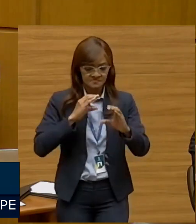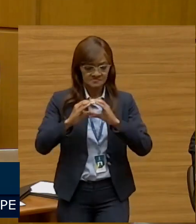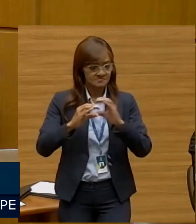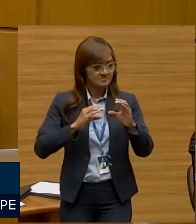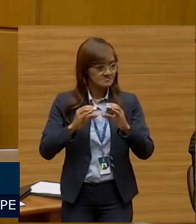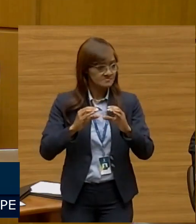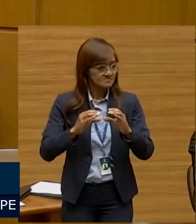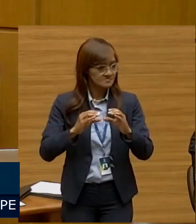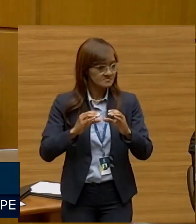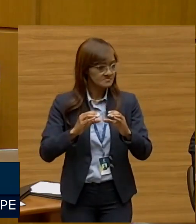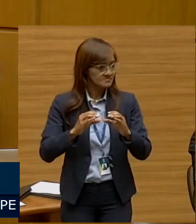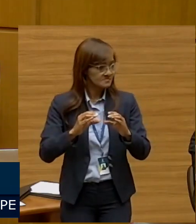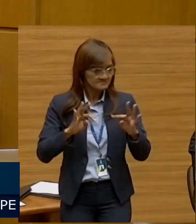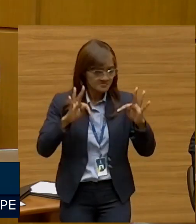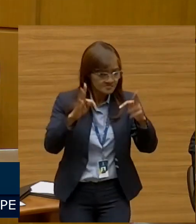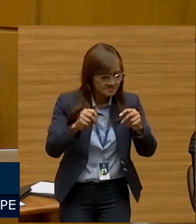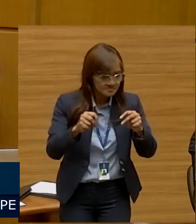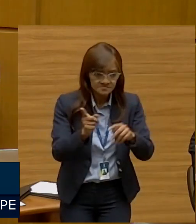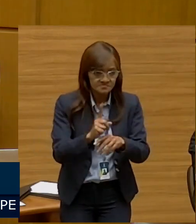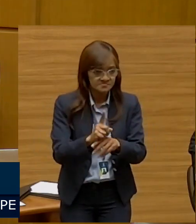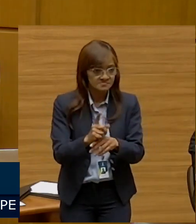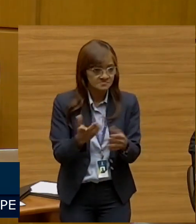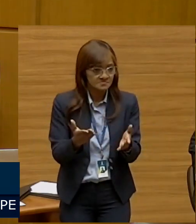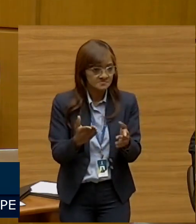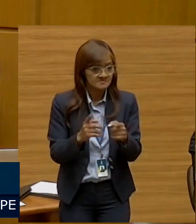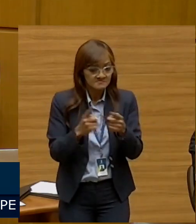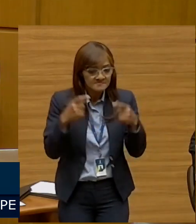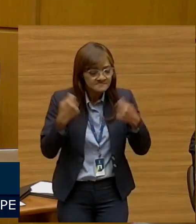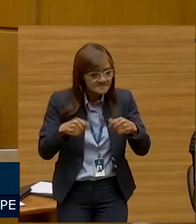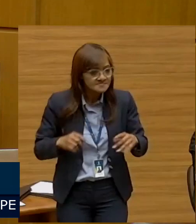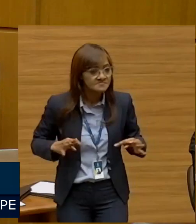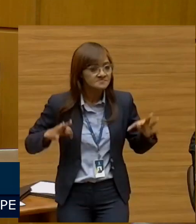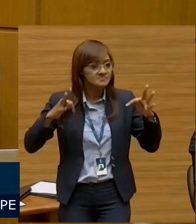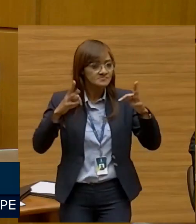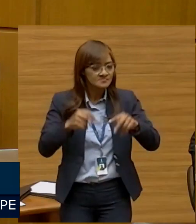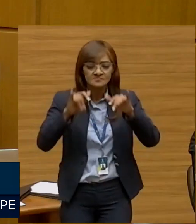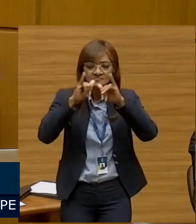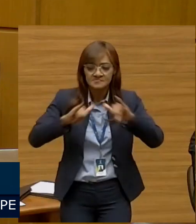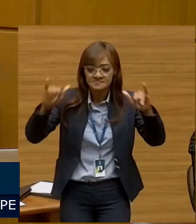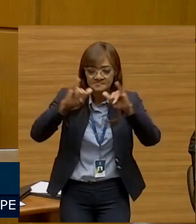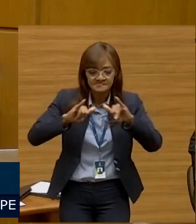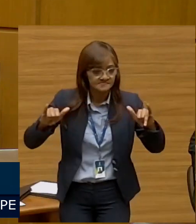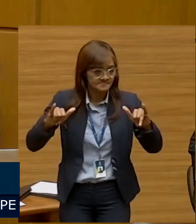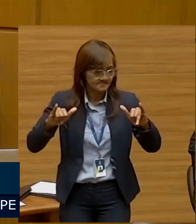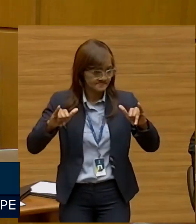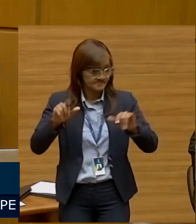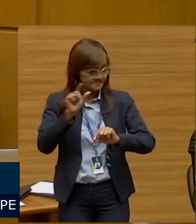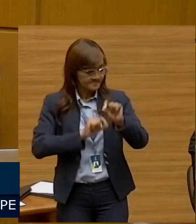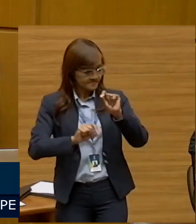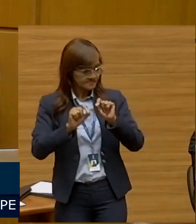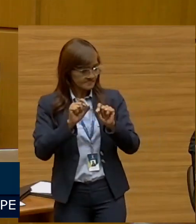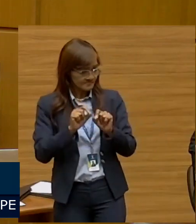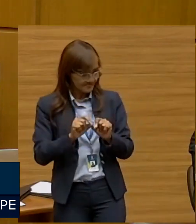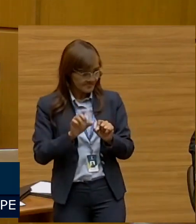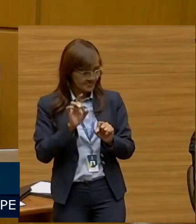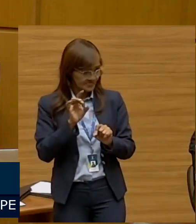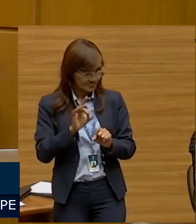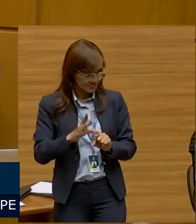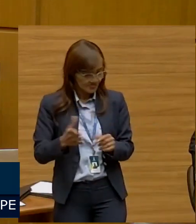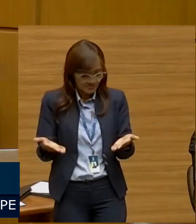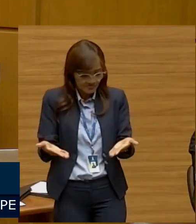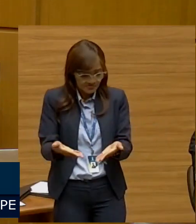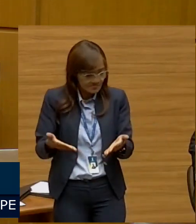espaço privilegiado para circulações de informações, mas não só, para discussões atuais